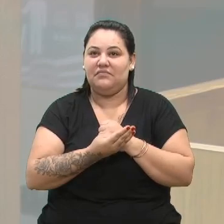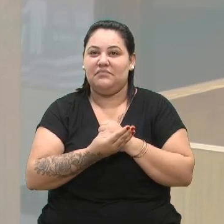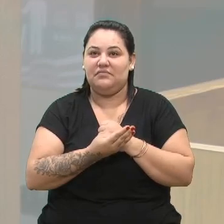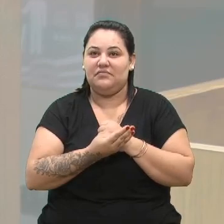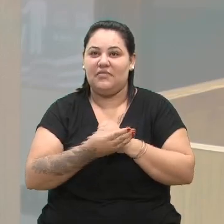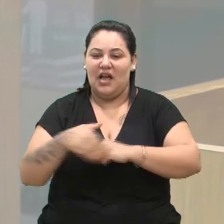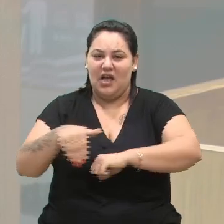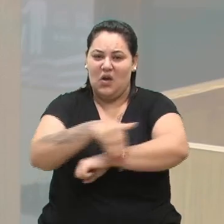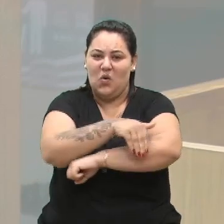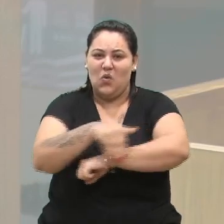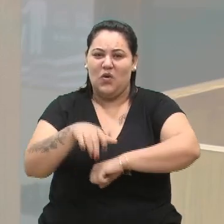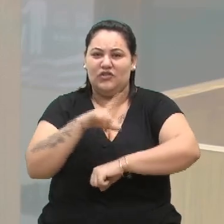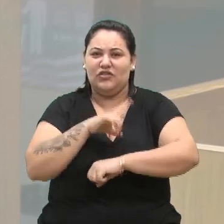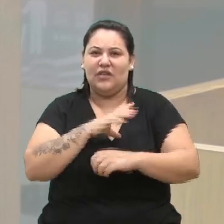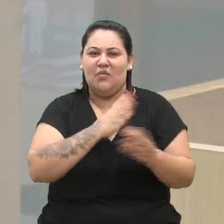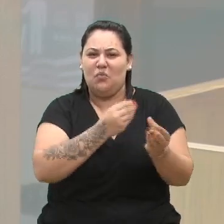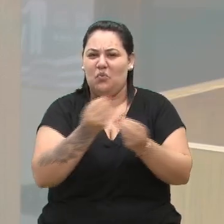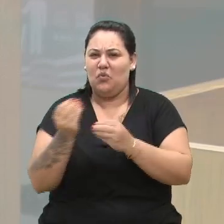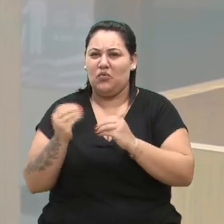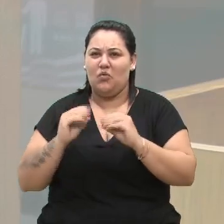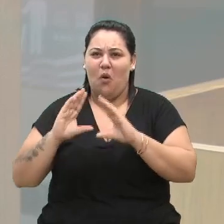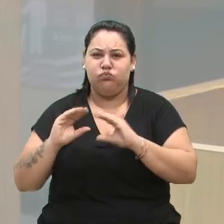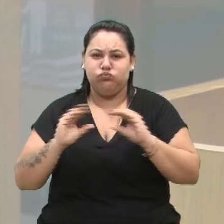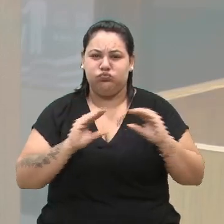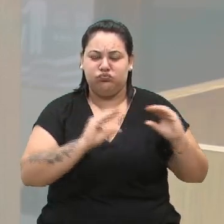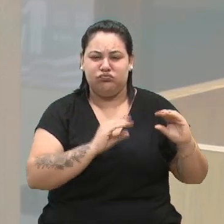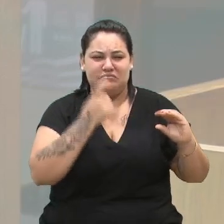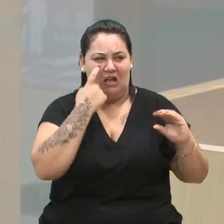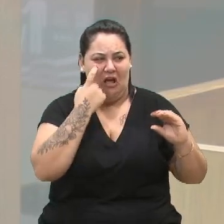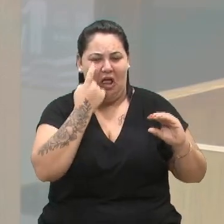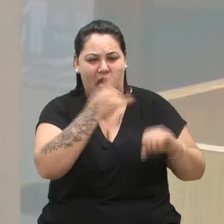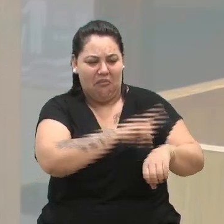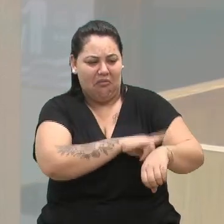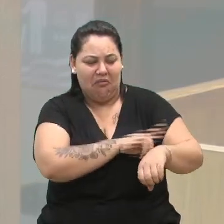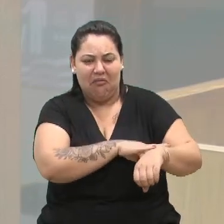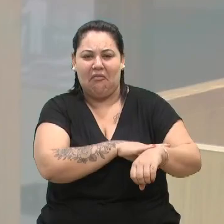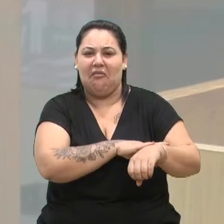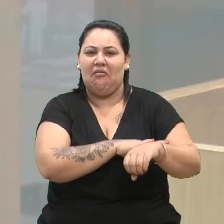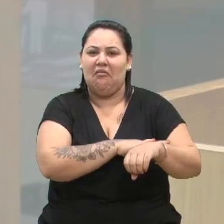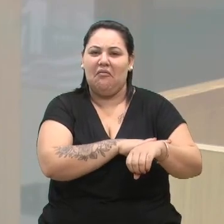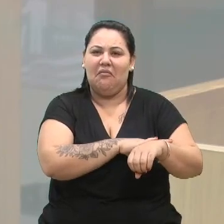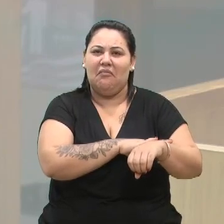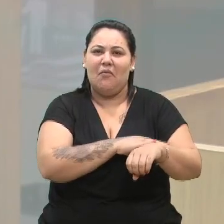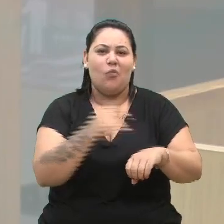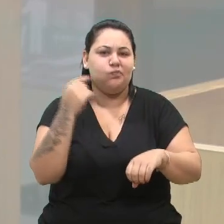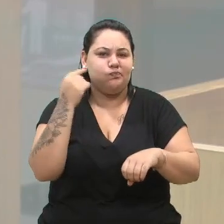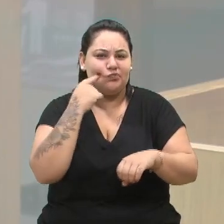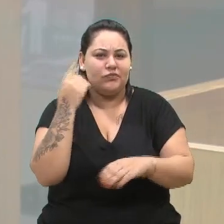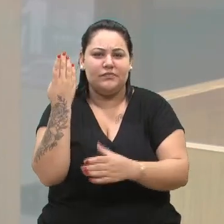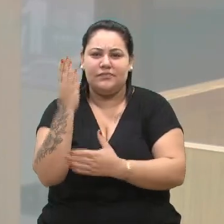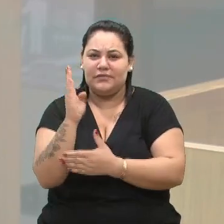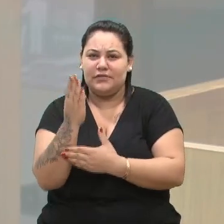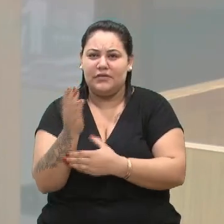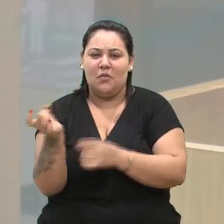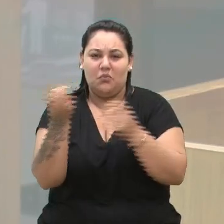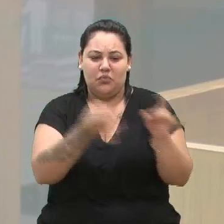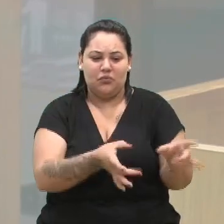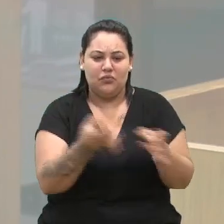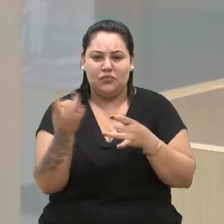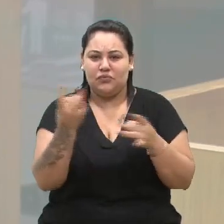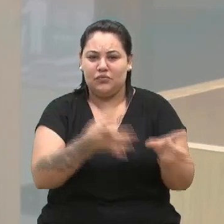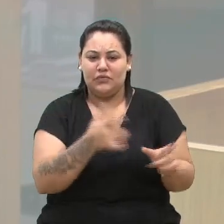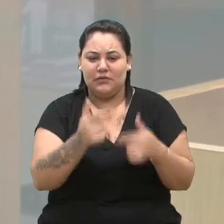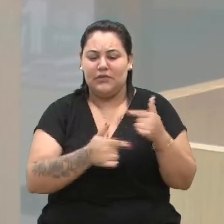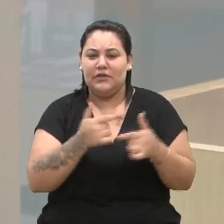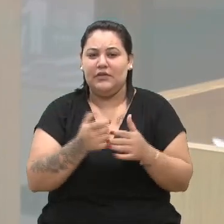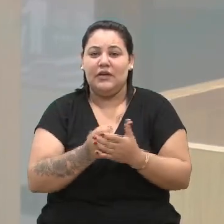de lixo, pode ver colchão, você pode ver vasos, madeiras, pneus, tudo eles colocando e trabalhando. Eu sempre